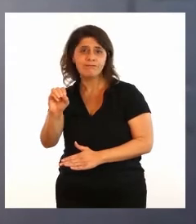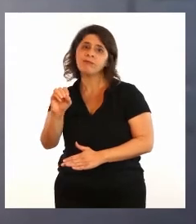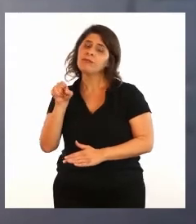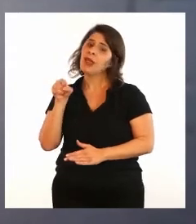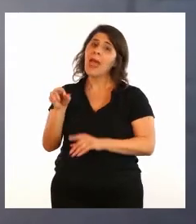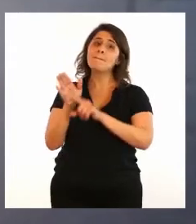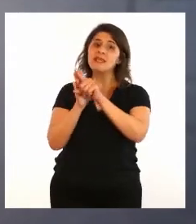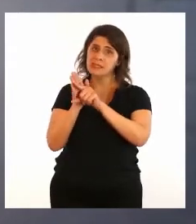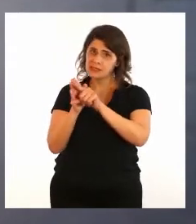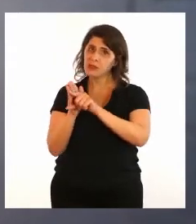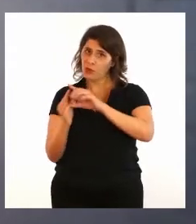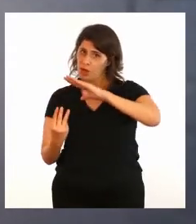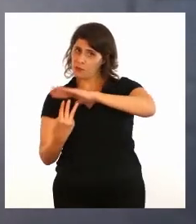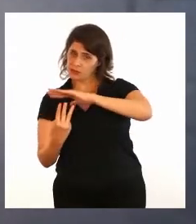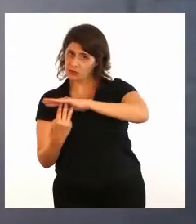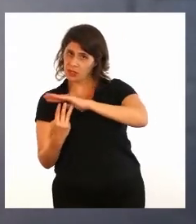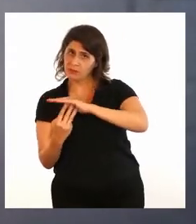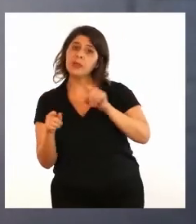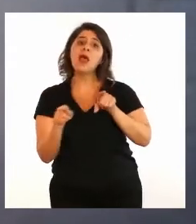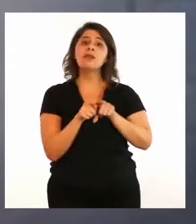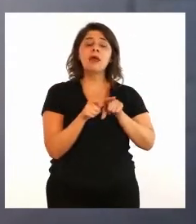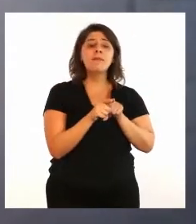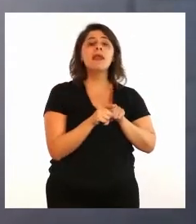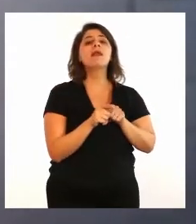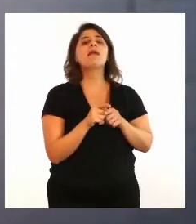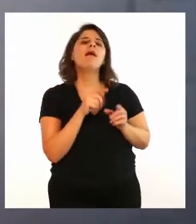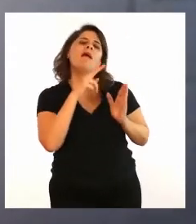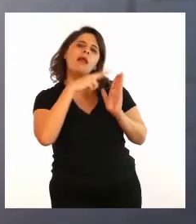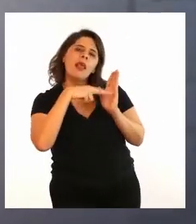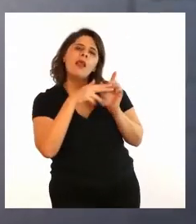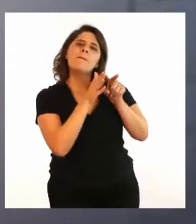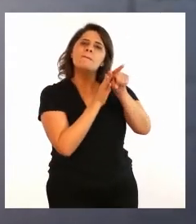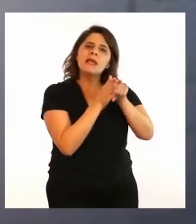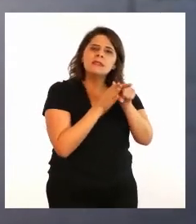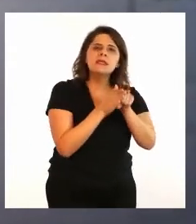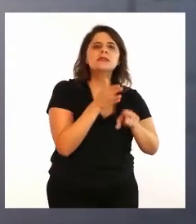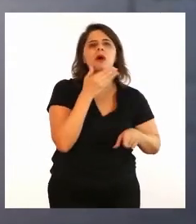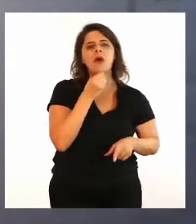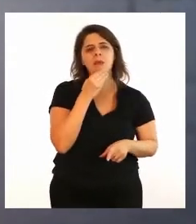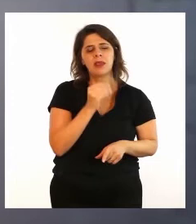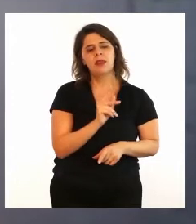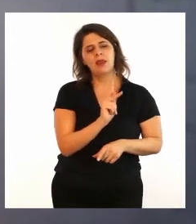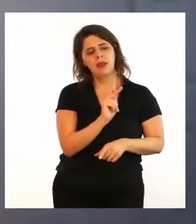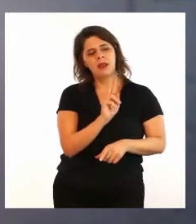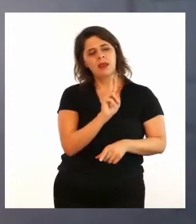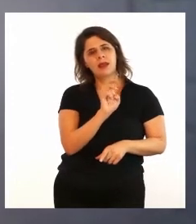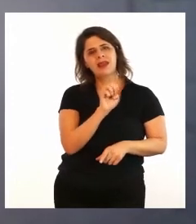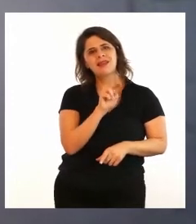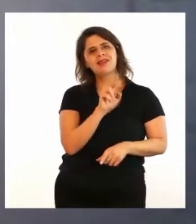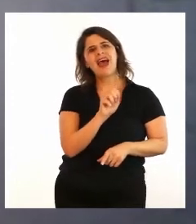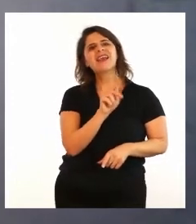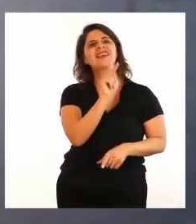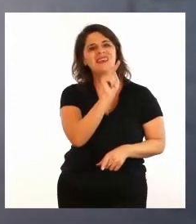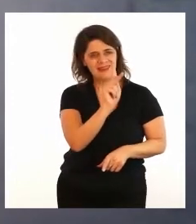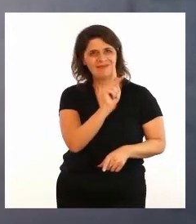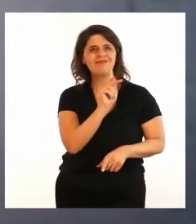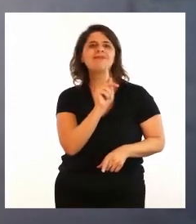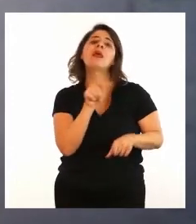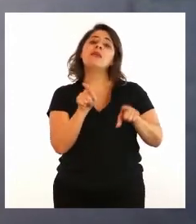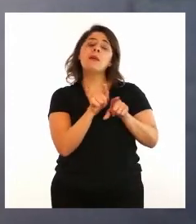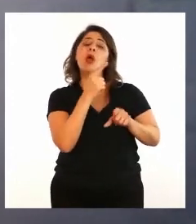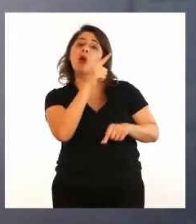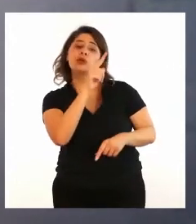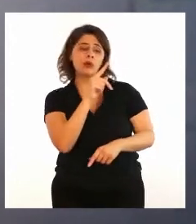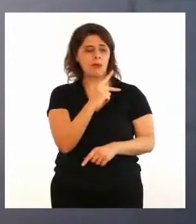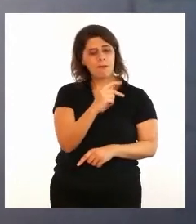com o líder e pensador indígena Ailton Krenak, e no artigo do arquiteto e professor da Universidade de Brasília, Paulo